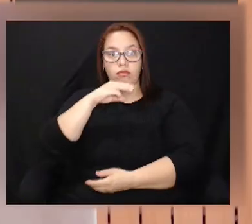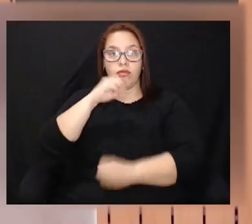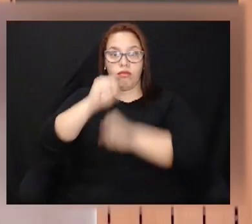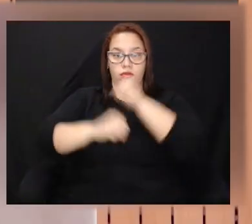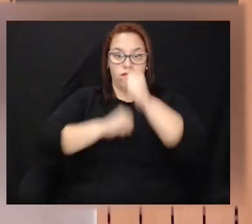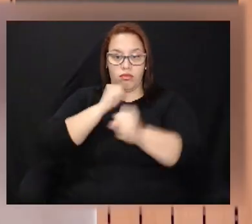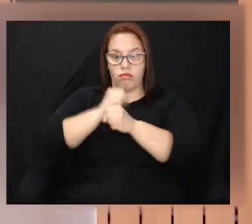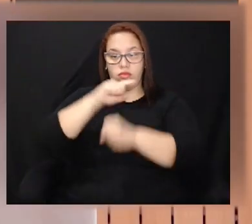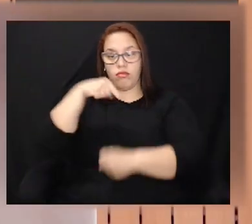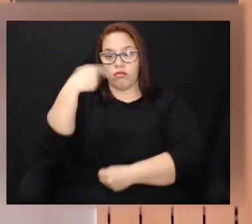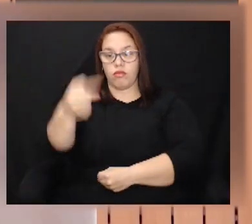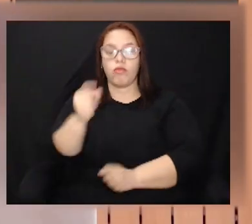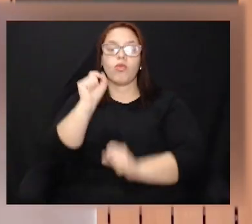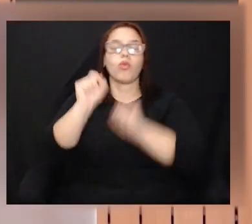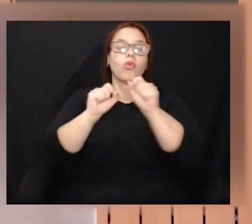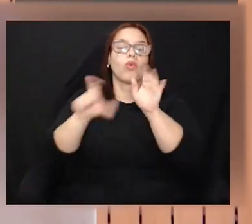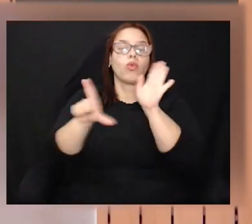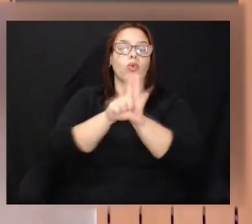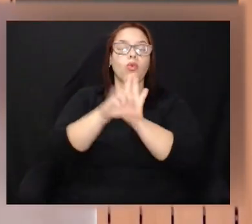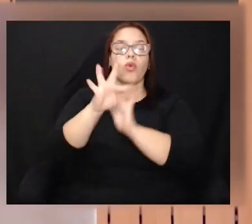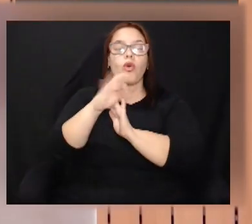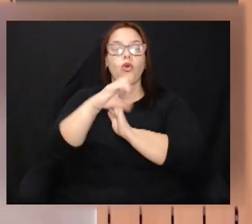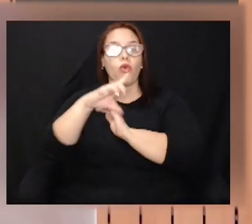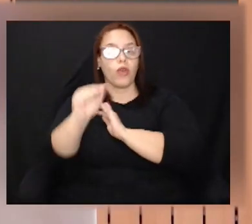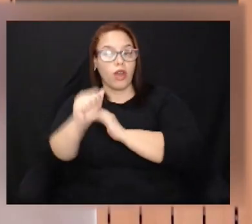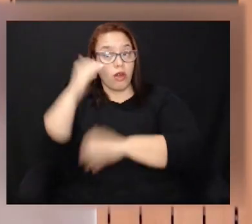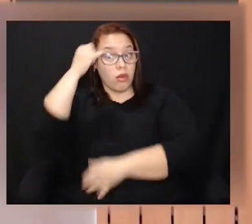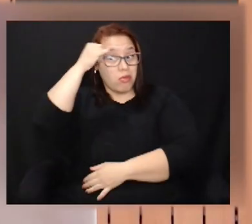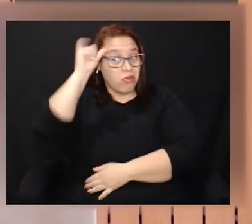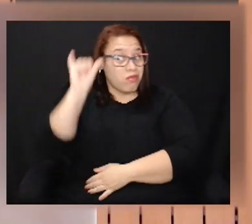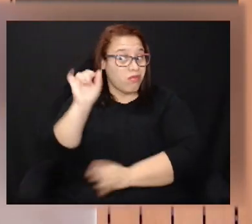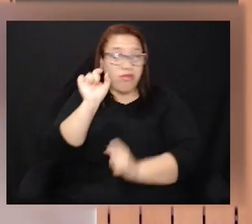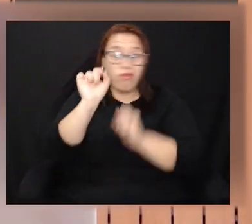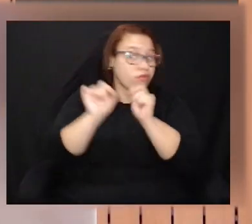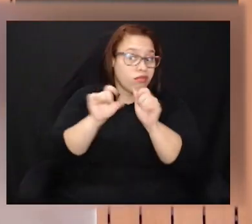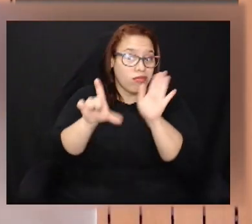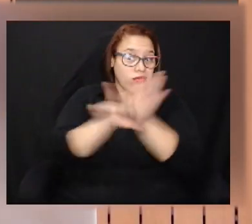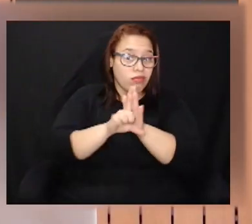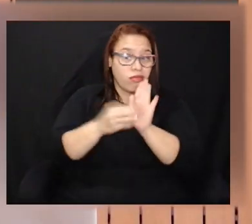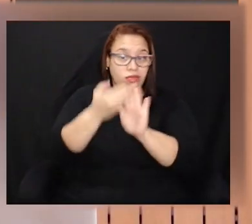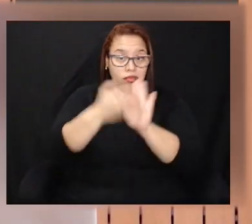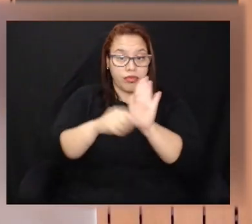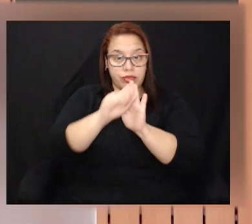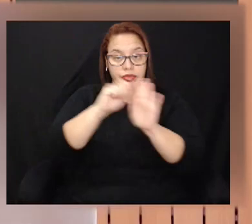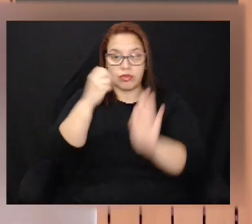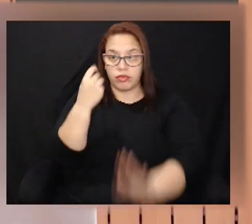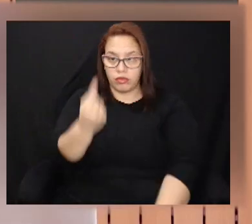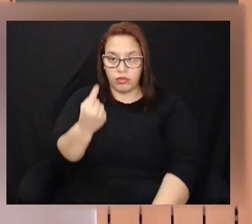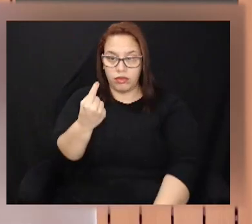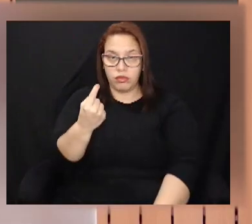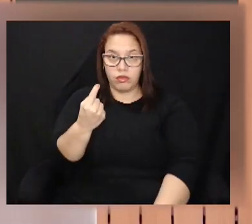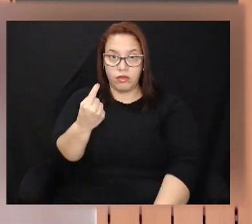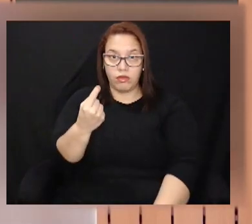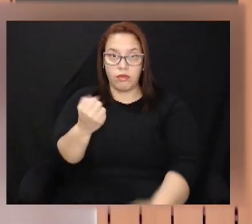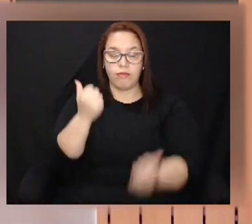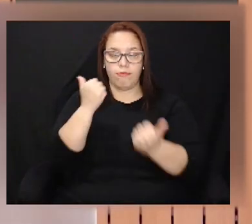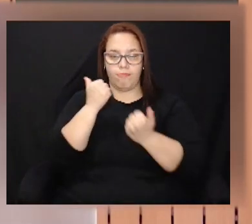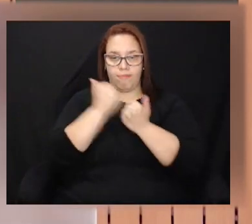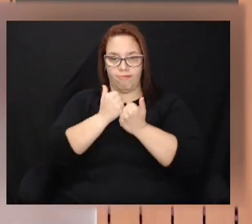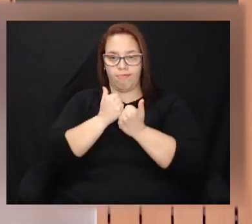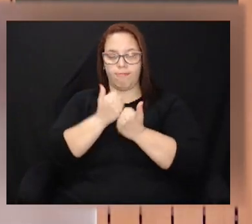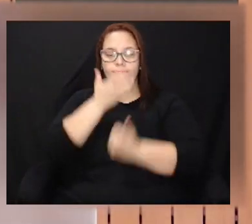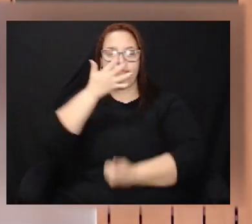que a Lei FELCA prevê, né? Logo no seu artigo 1º, esta lei dispõe sobre a proteção de crianças e